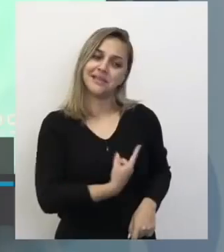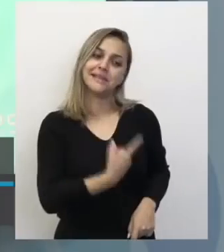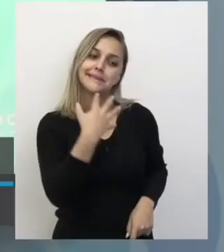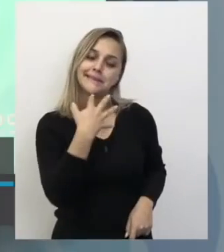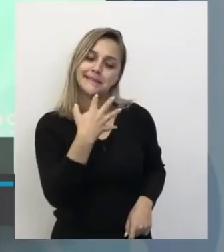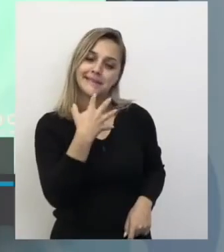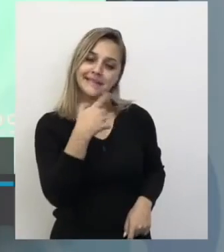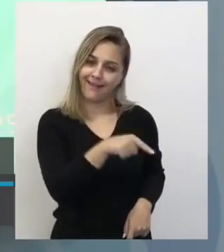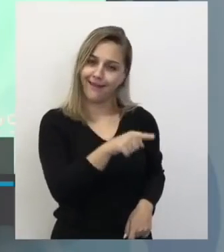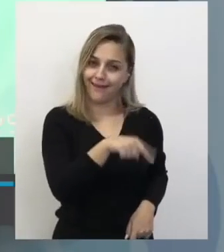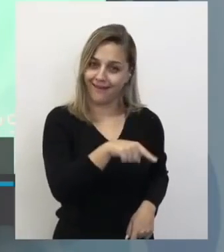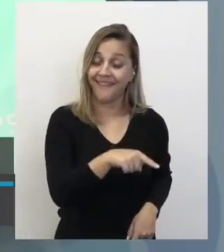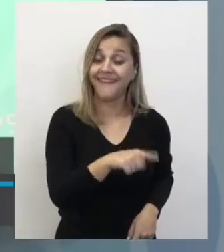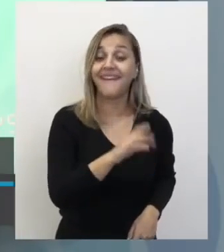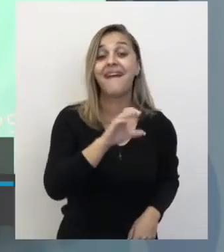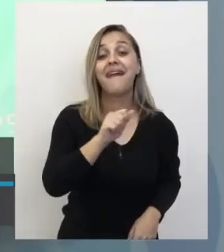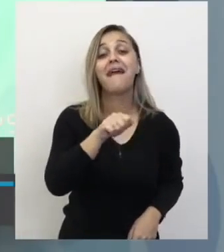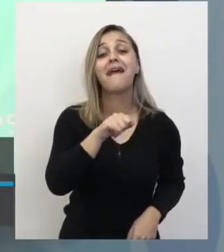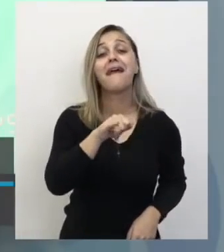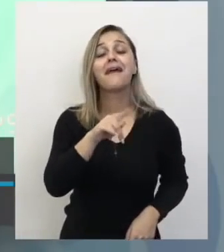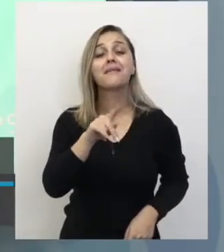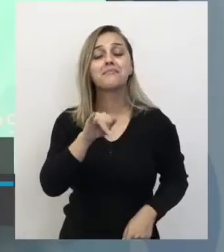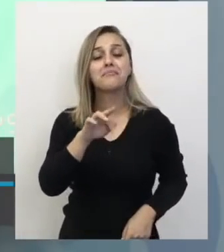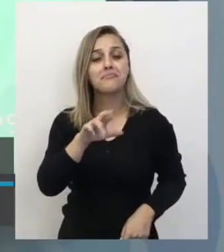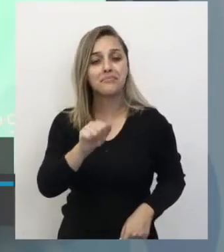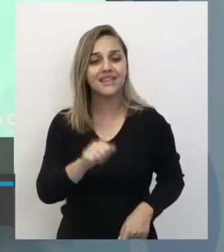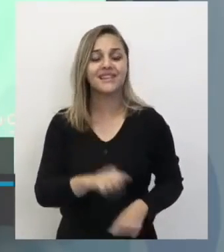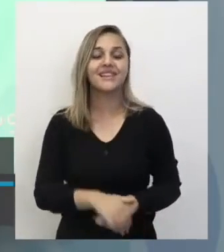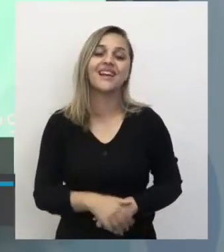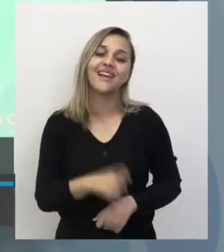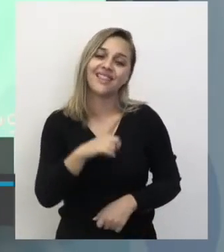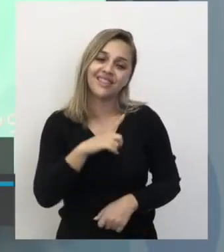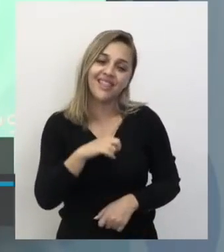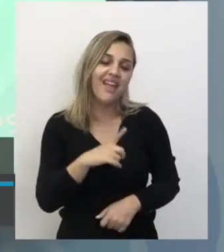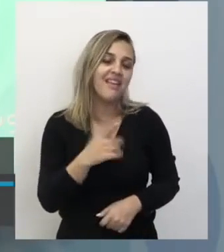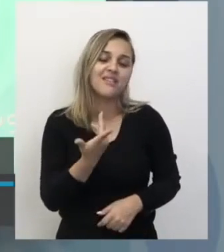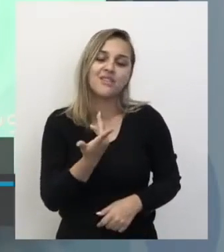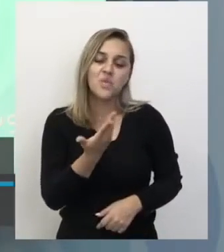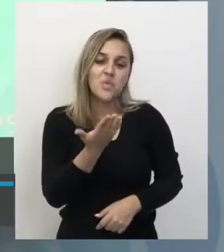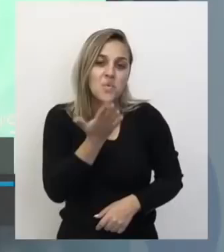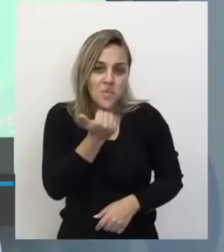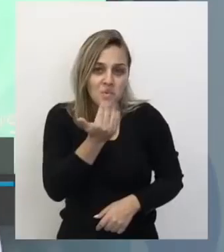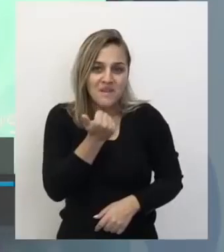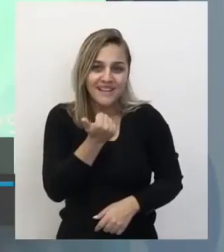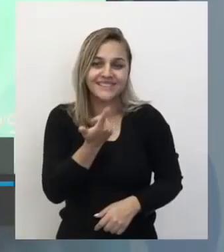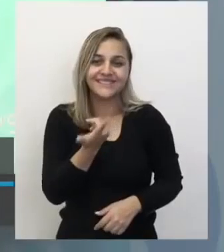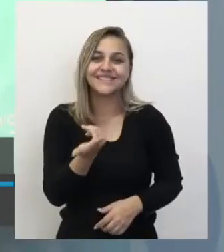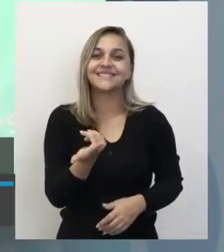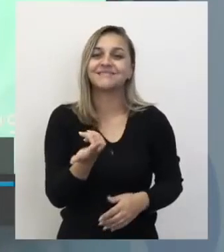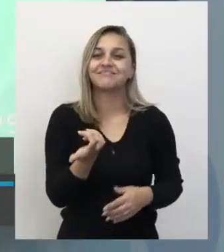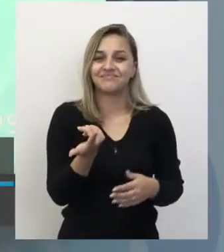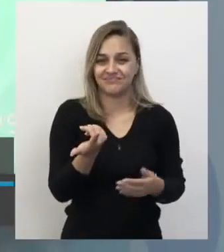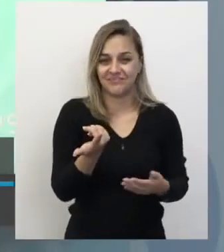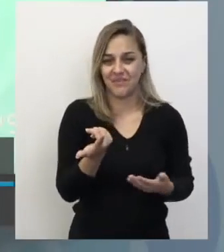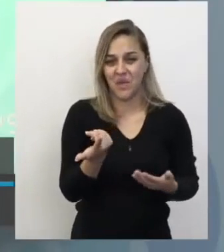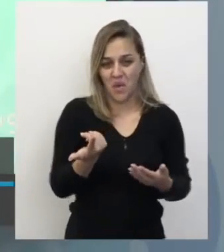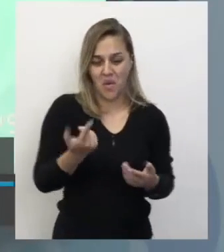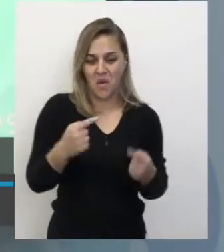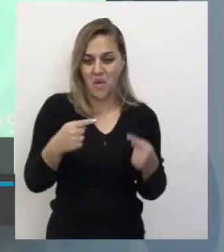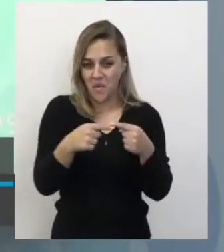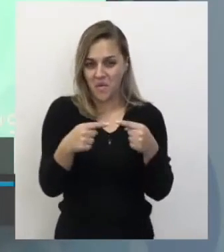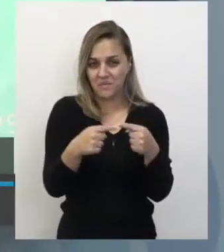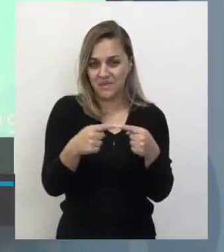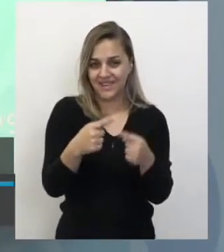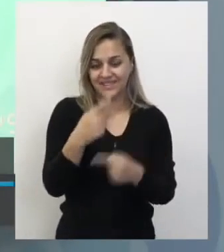cozinha caipira vai ter esses elementos, o pessoal falou aí, milho, feijão. Você imagina lá que o bandeirante ele preparava um bornal, né,